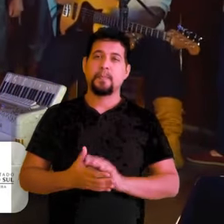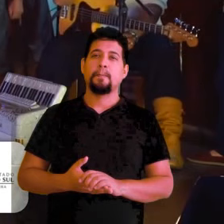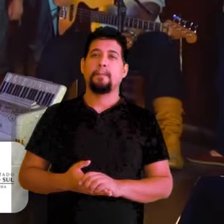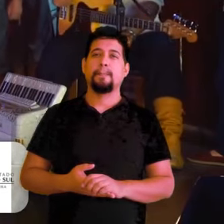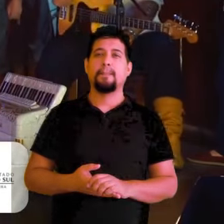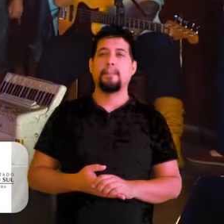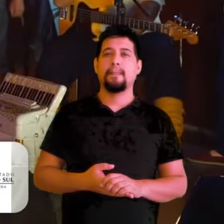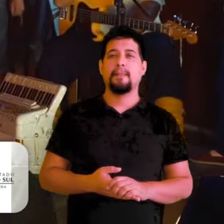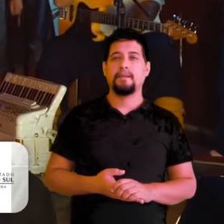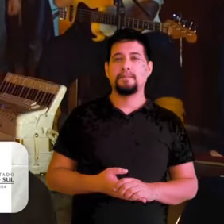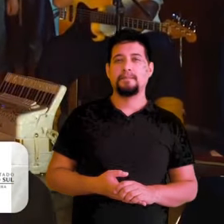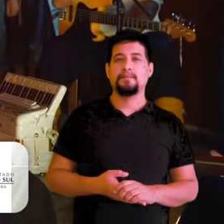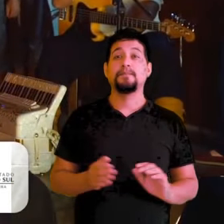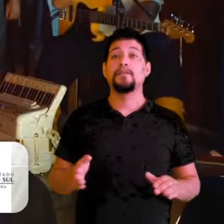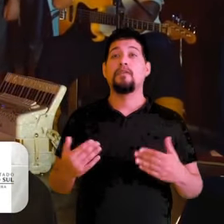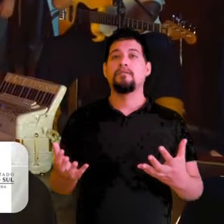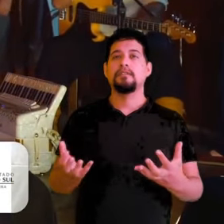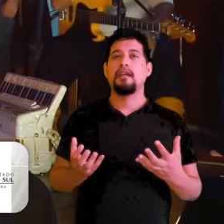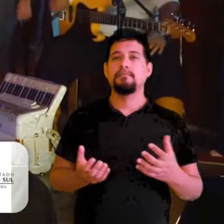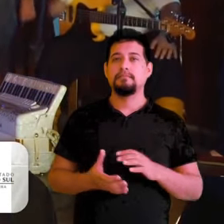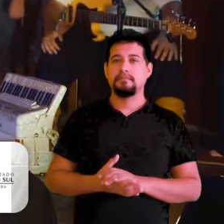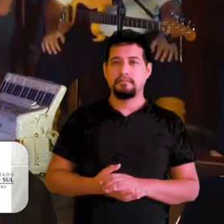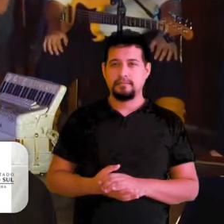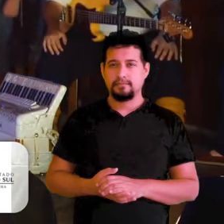vontade. Fabrício, quer cantar uma? Vamos cantar. Qual que você quer?